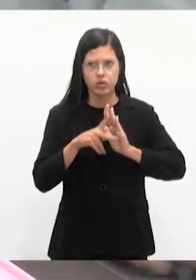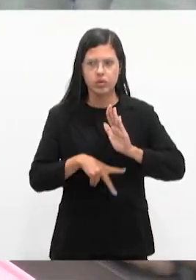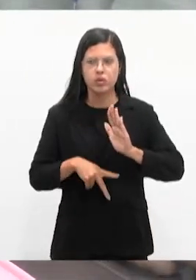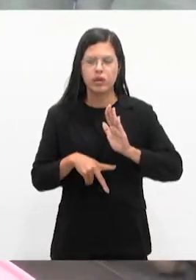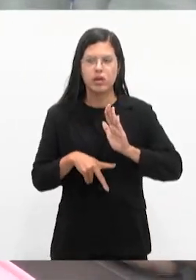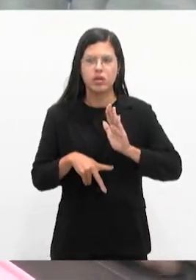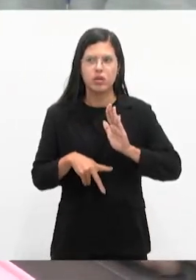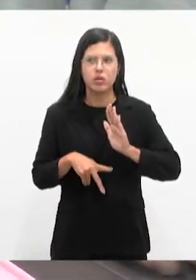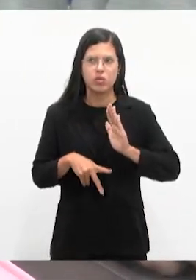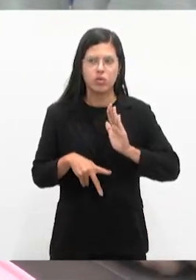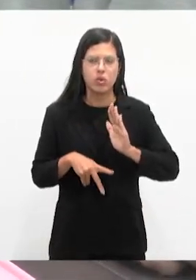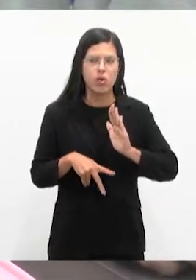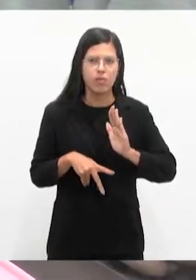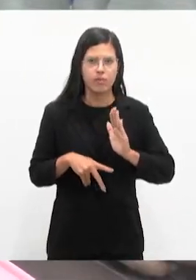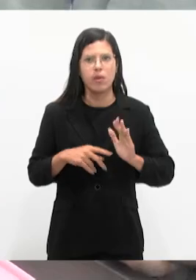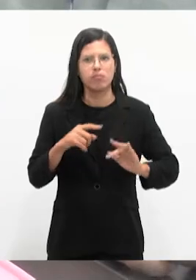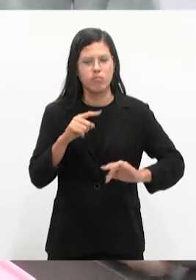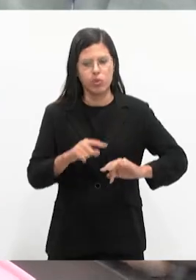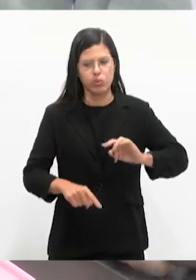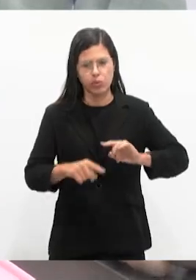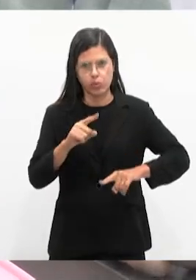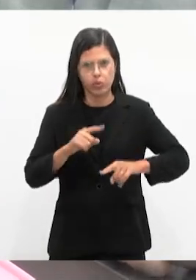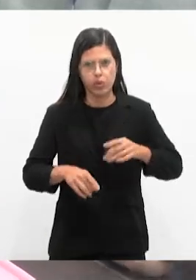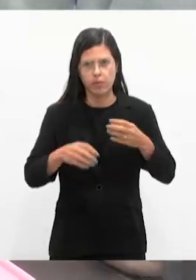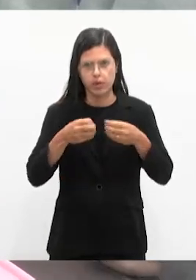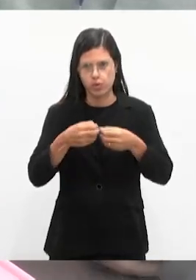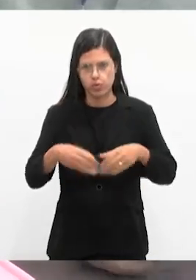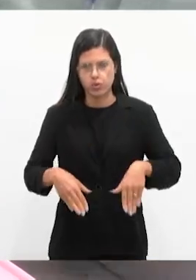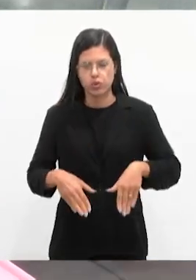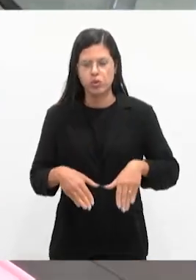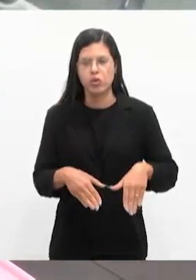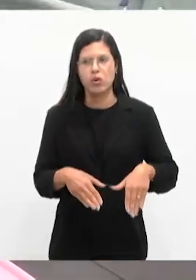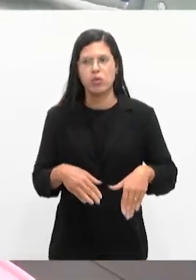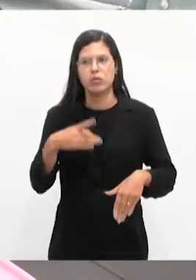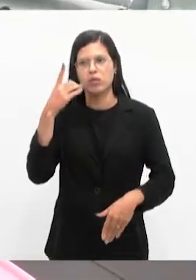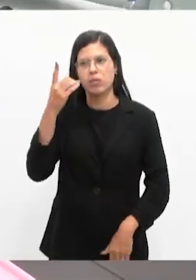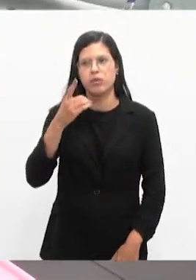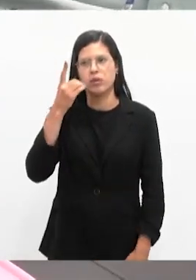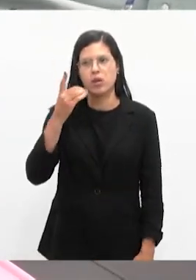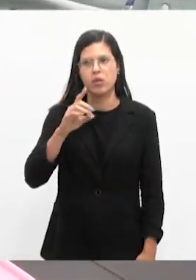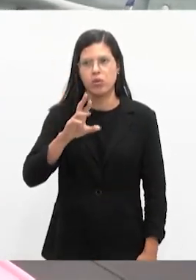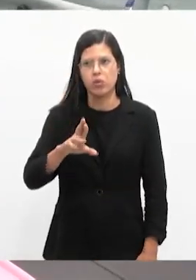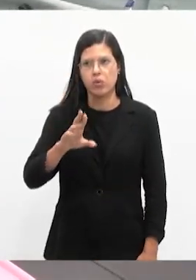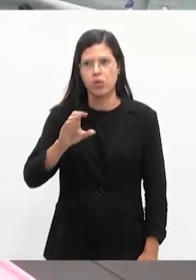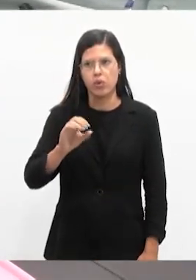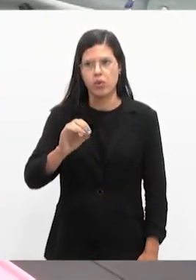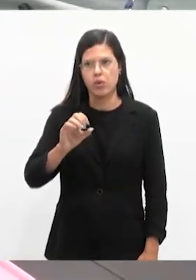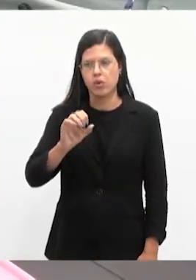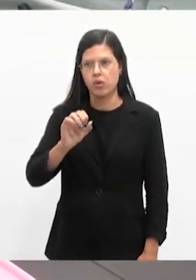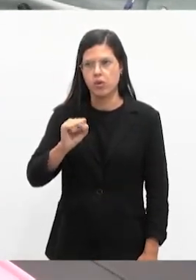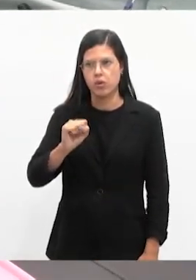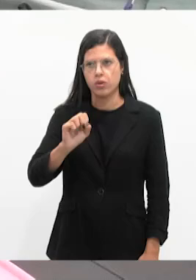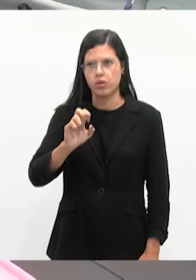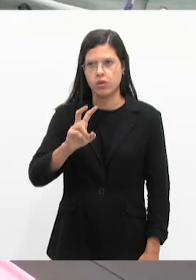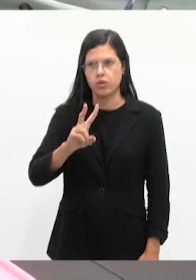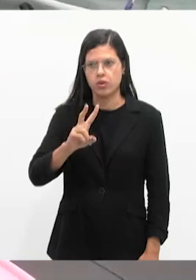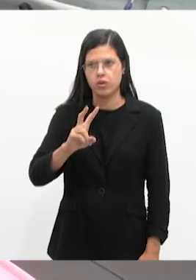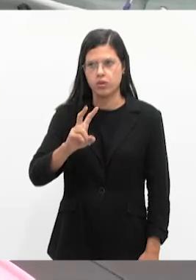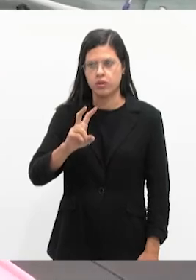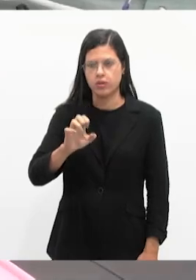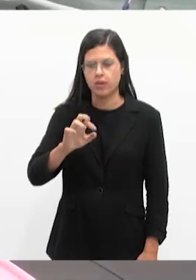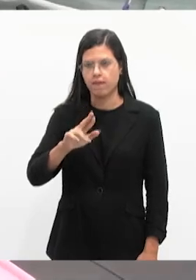para determinados produtos nocivos, o deputado Rosenberg diz que isso é impossível, porque isso